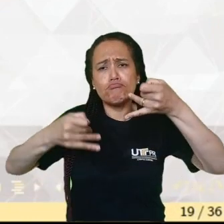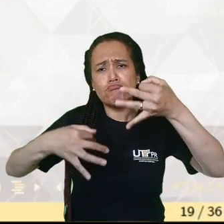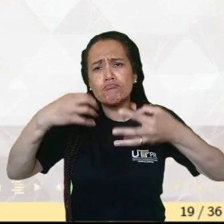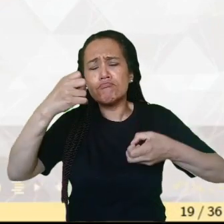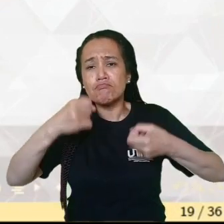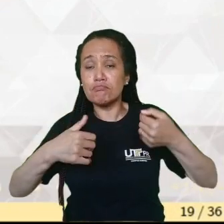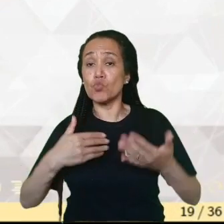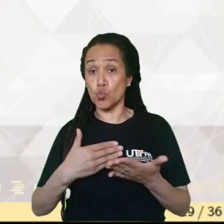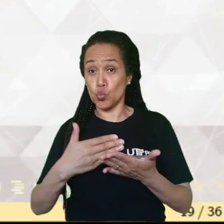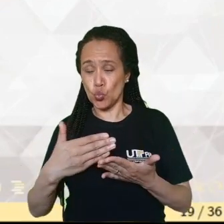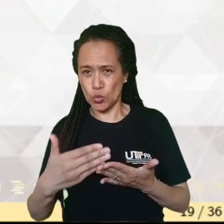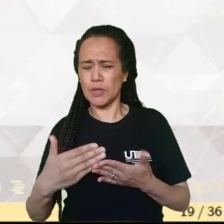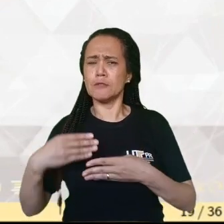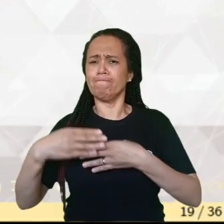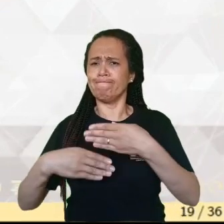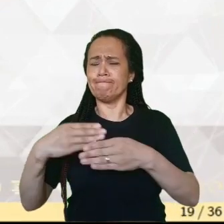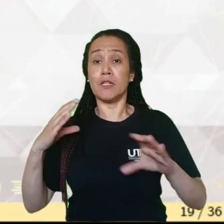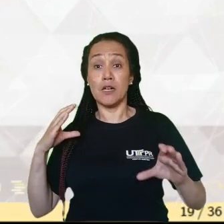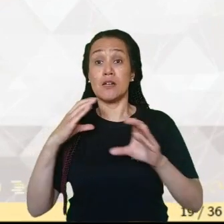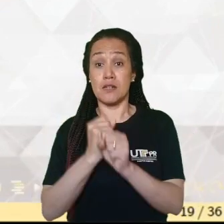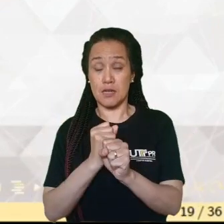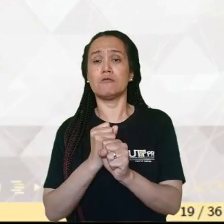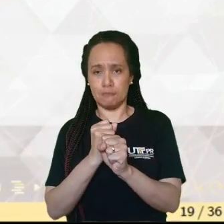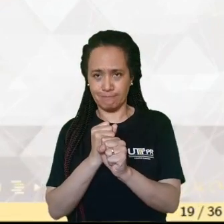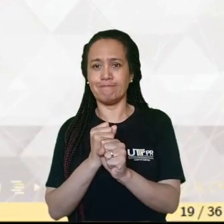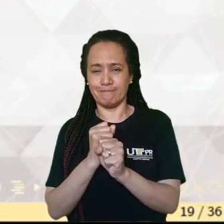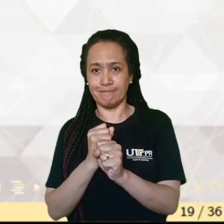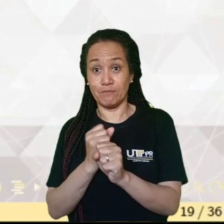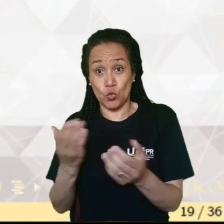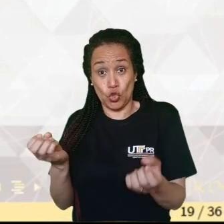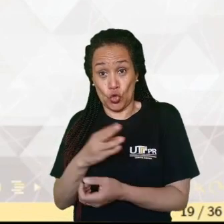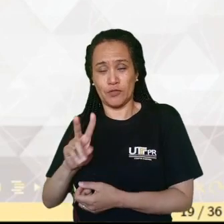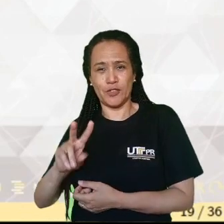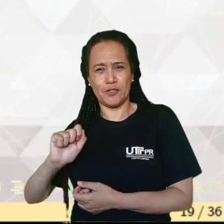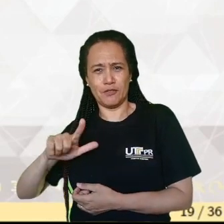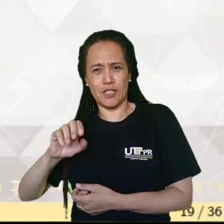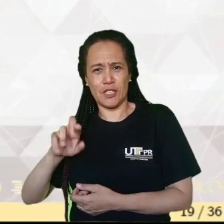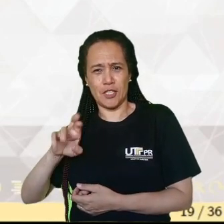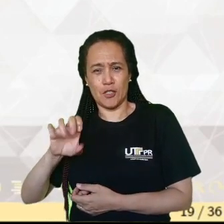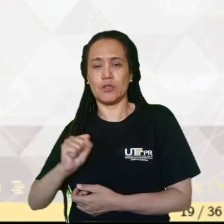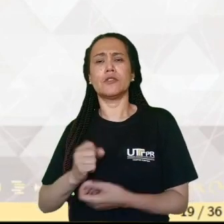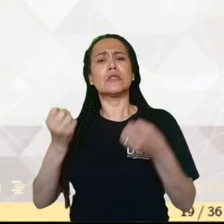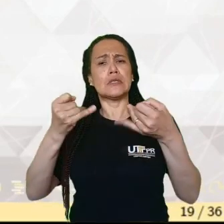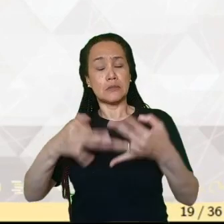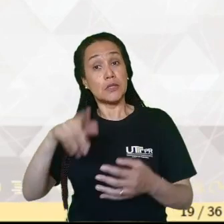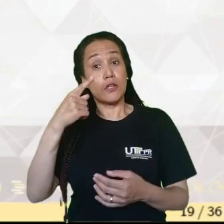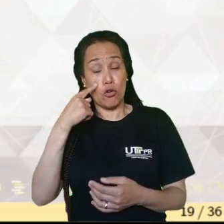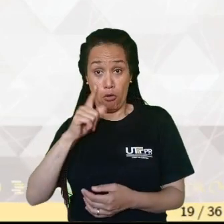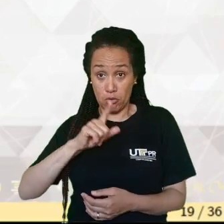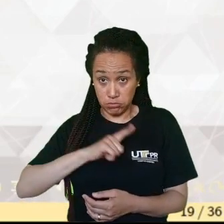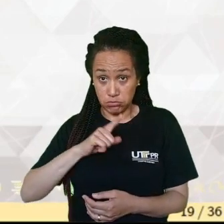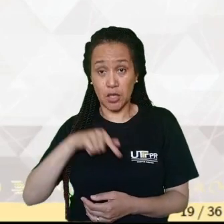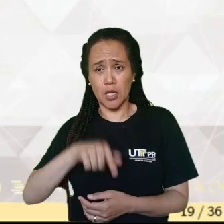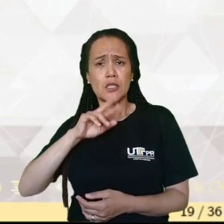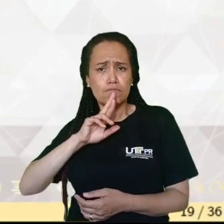cálculo com aqueles demais valores. Então você explica lá, olha, existem, né, esses valores, mas